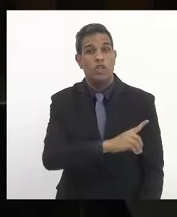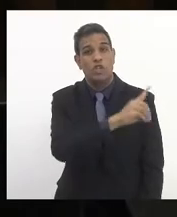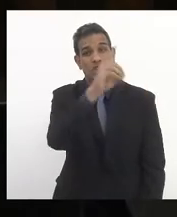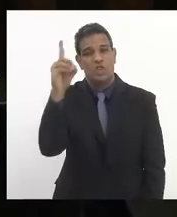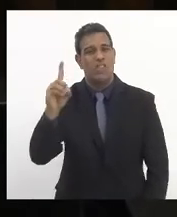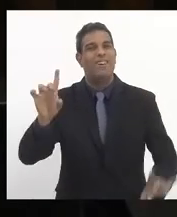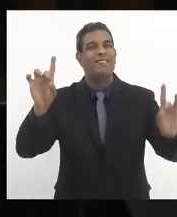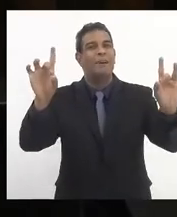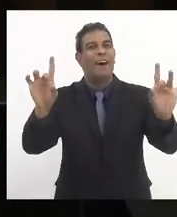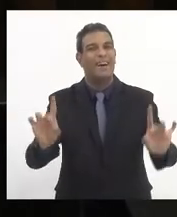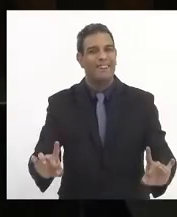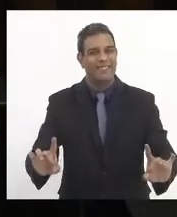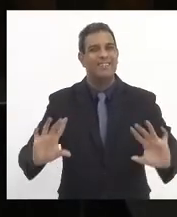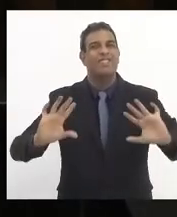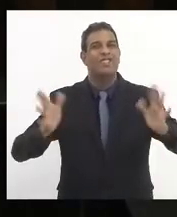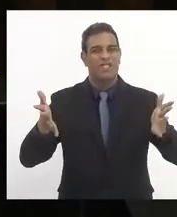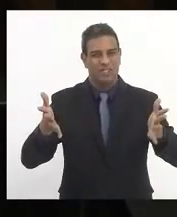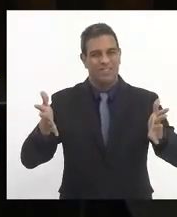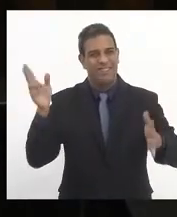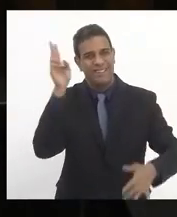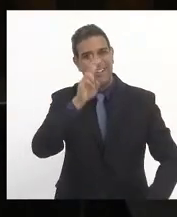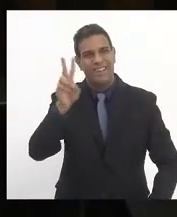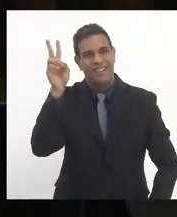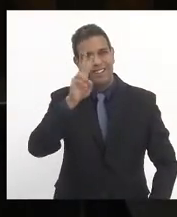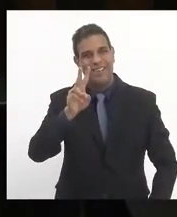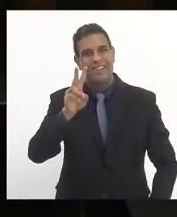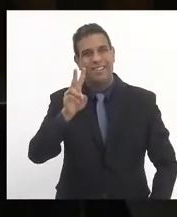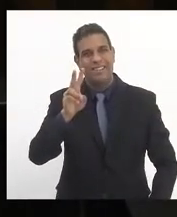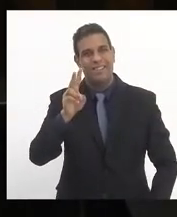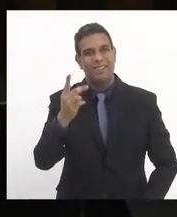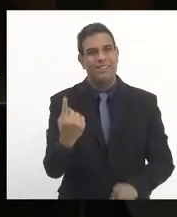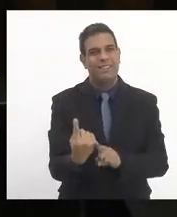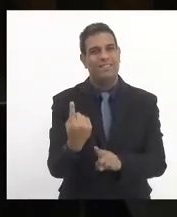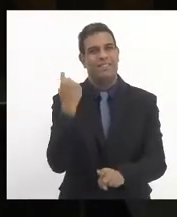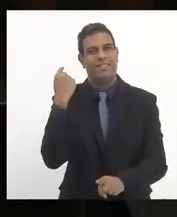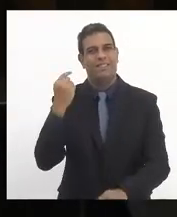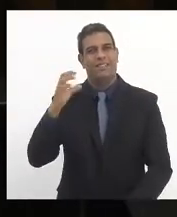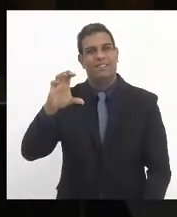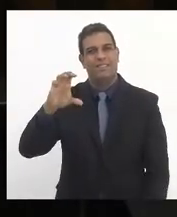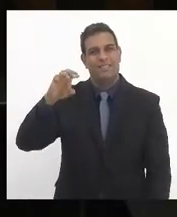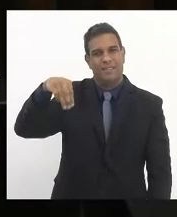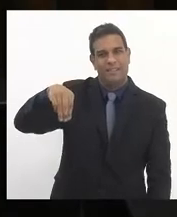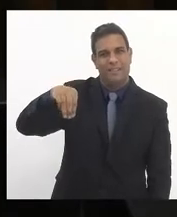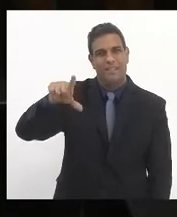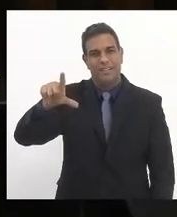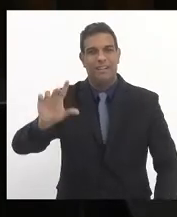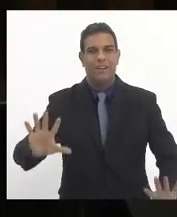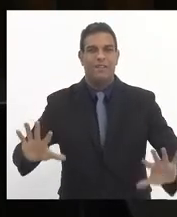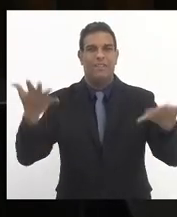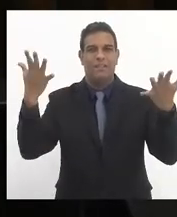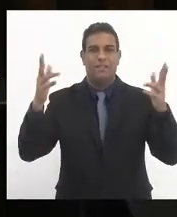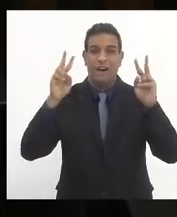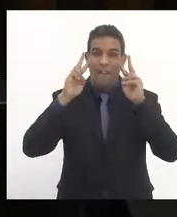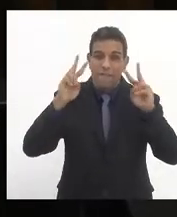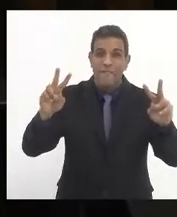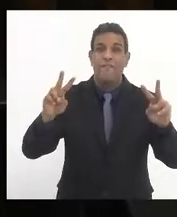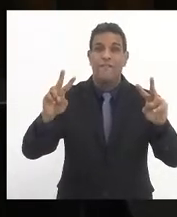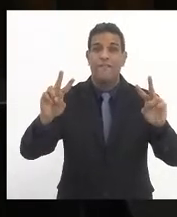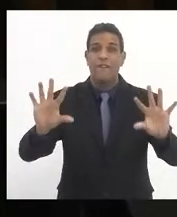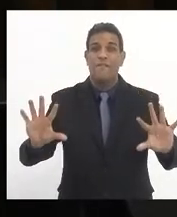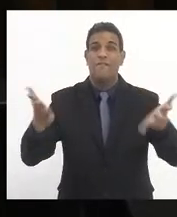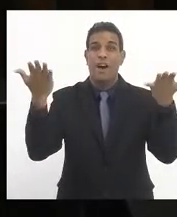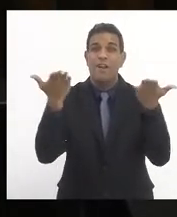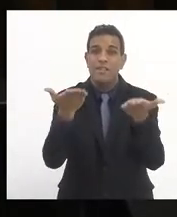especial, já estivemos num evento no CML, onde pude presenciar uma linda formatura, eu